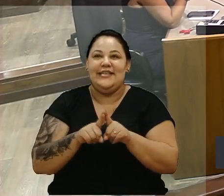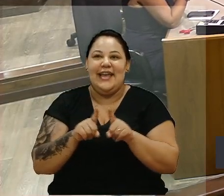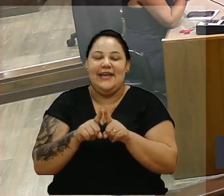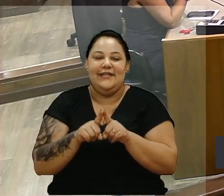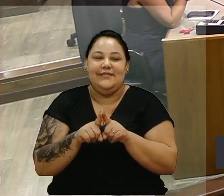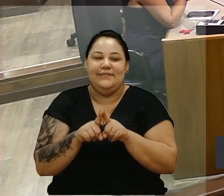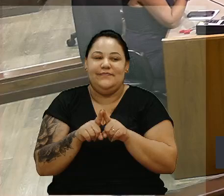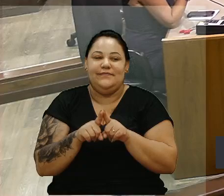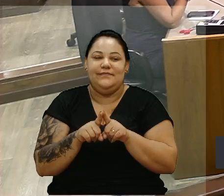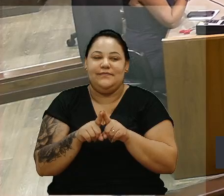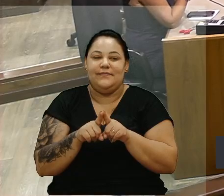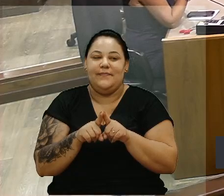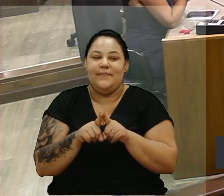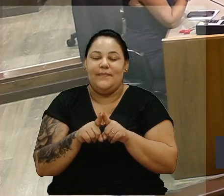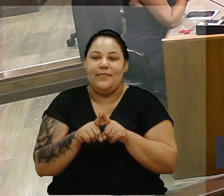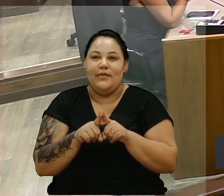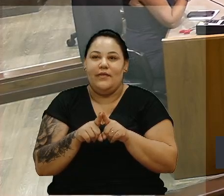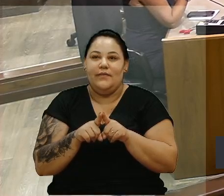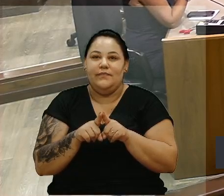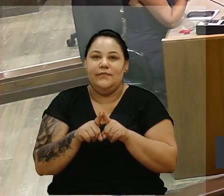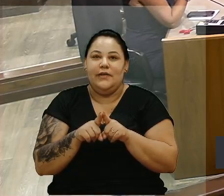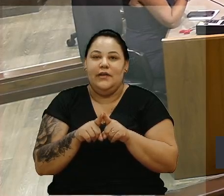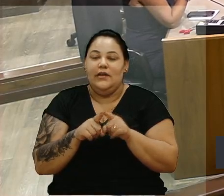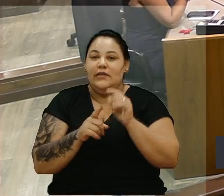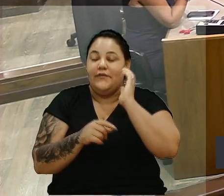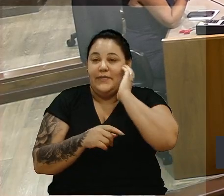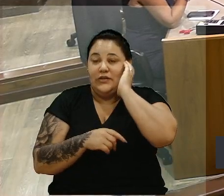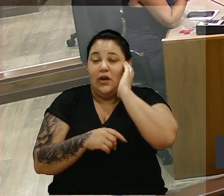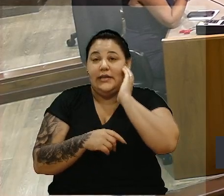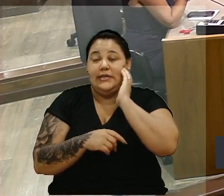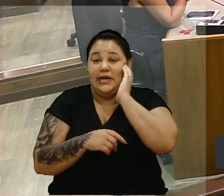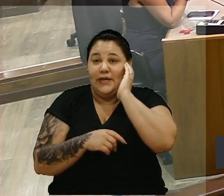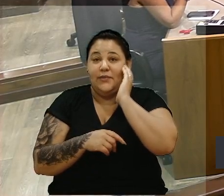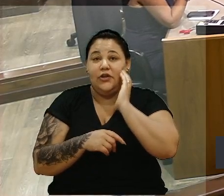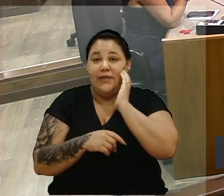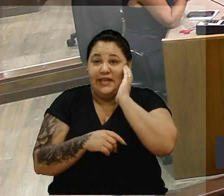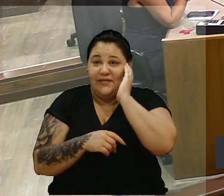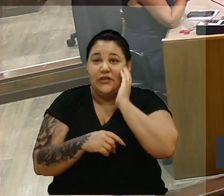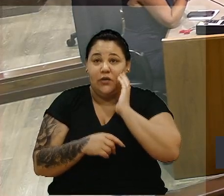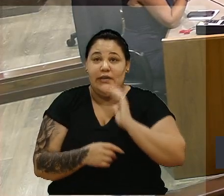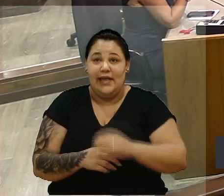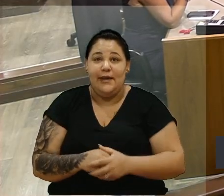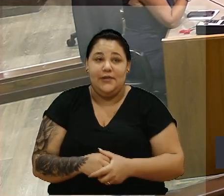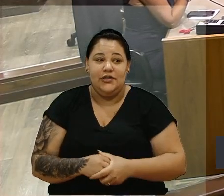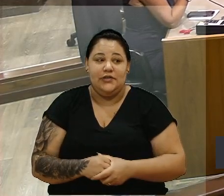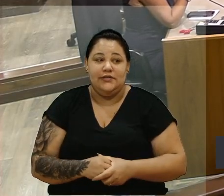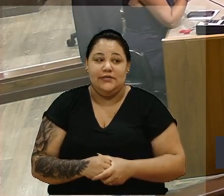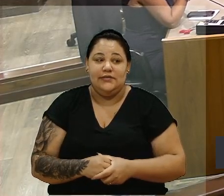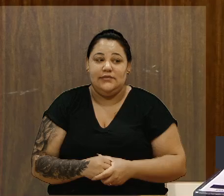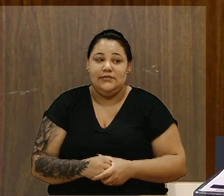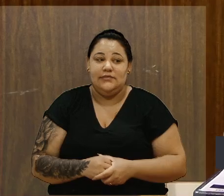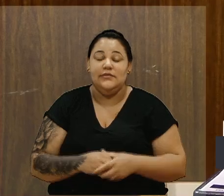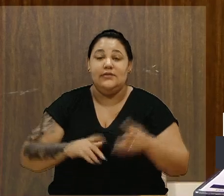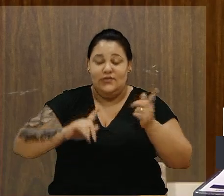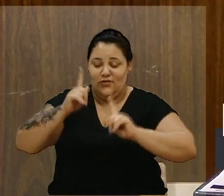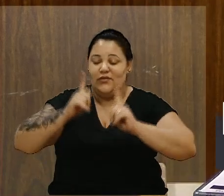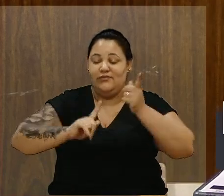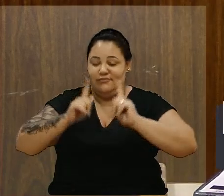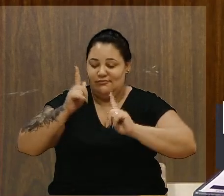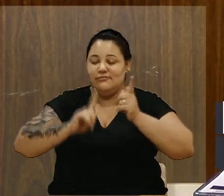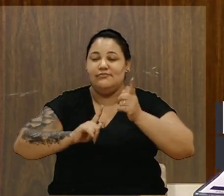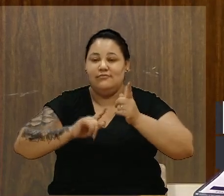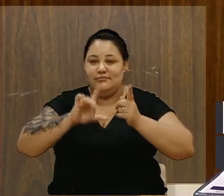preconceito, sejamos sinceros, né? Ainda tem muito preconceito quanto uma festa dessas, como o carnaval. Então,